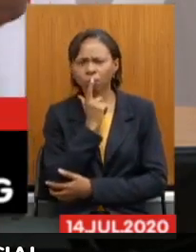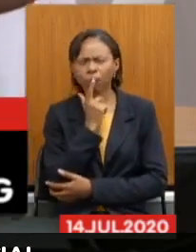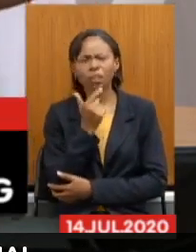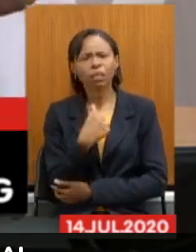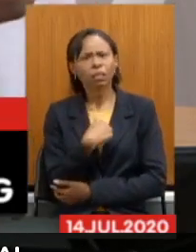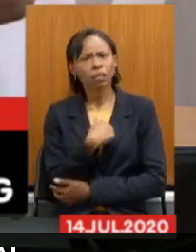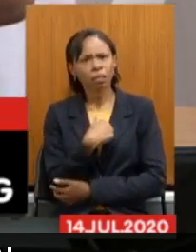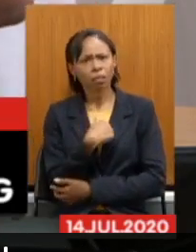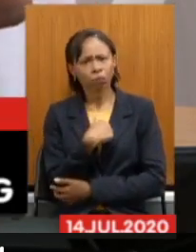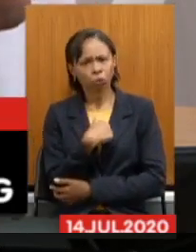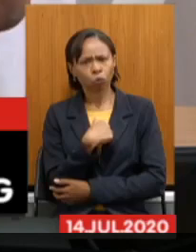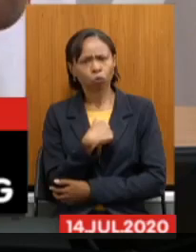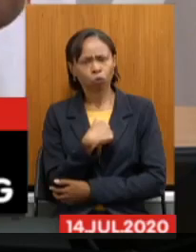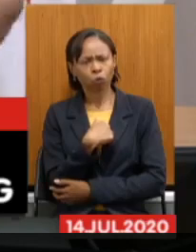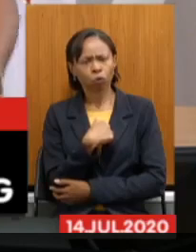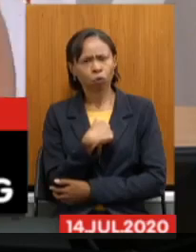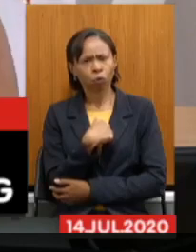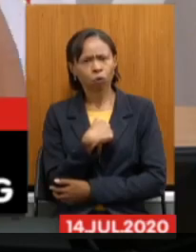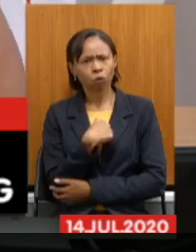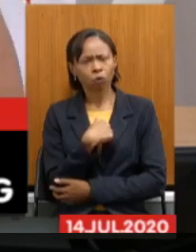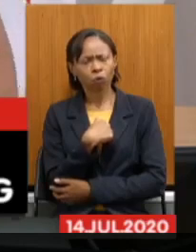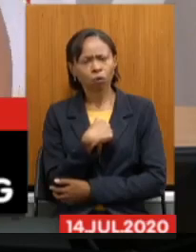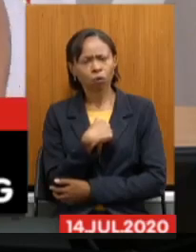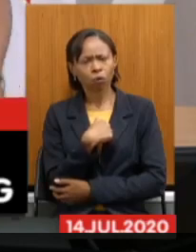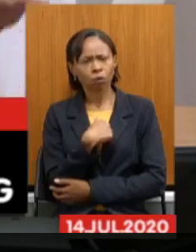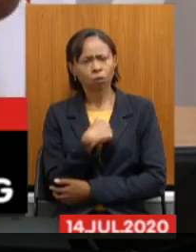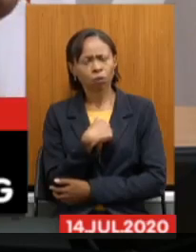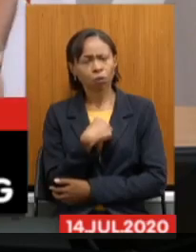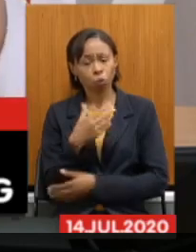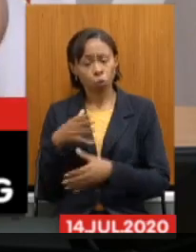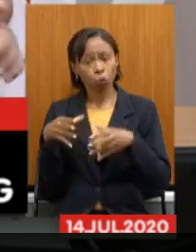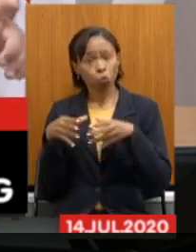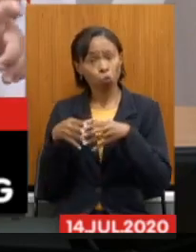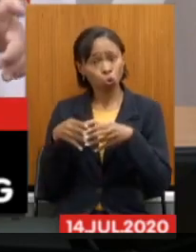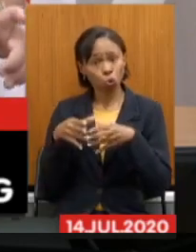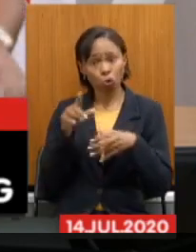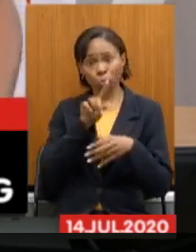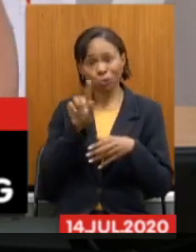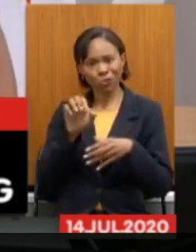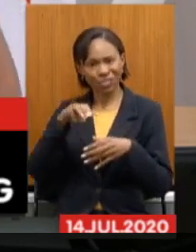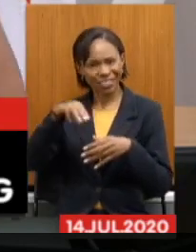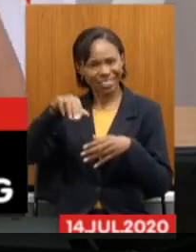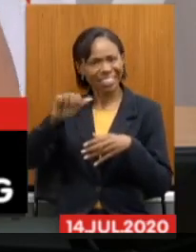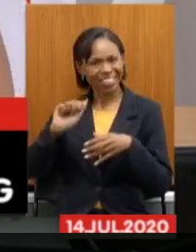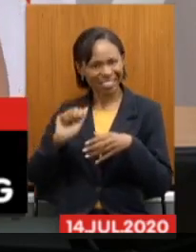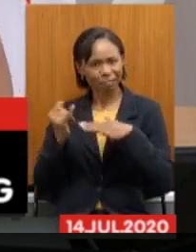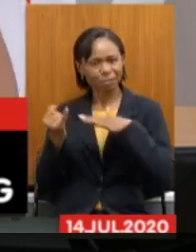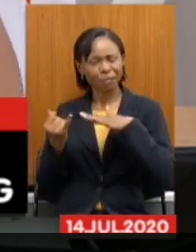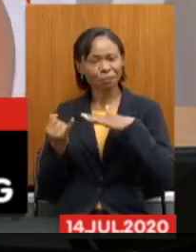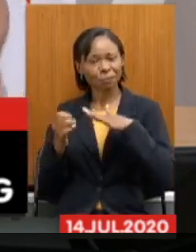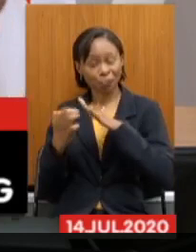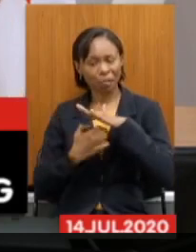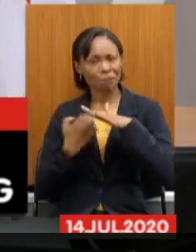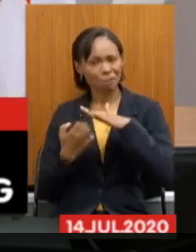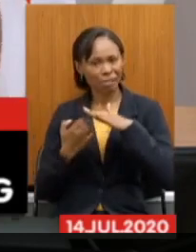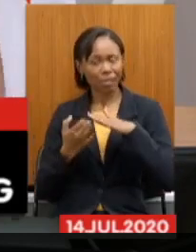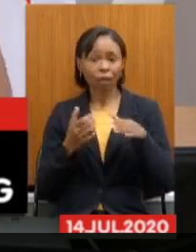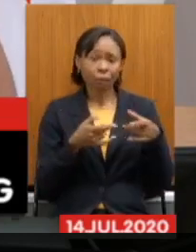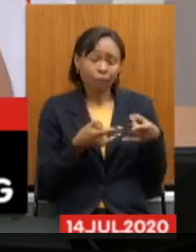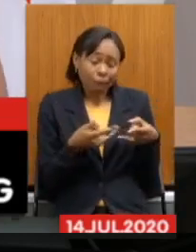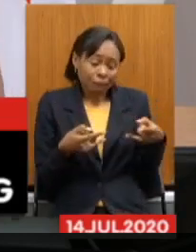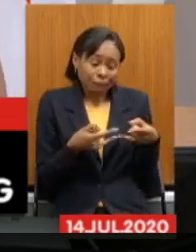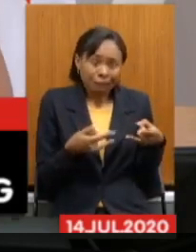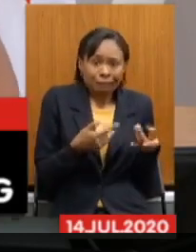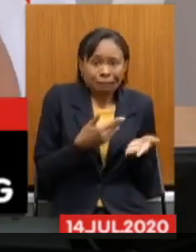Eu chego do Grupo Zema, com o meu carnezinho atrasado, e digo lá para o